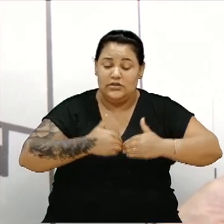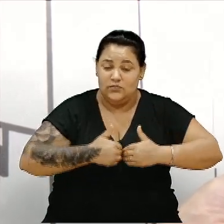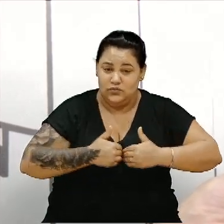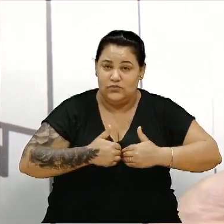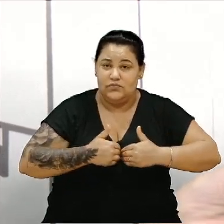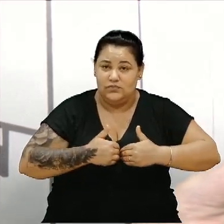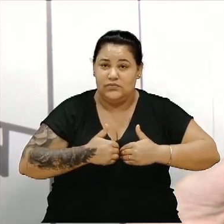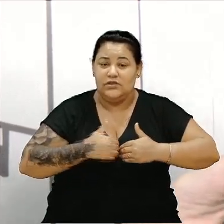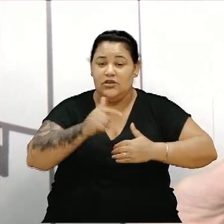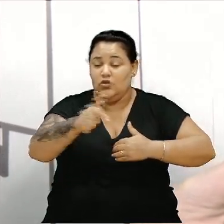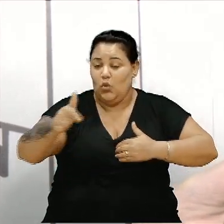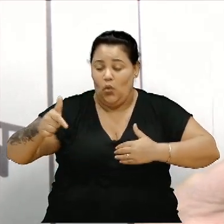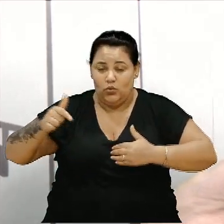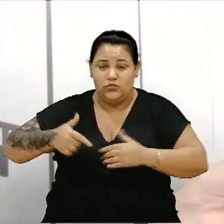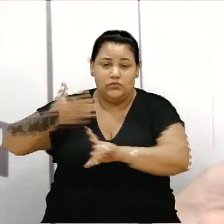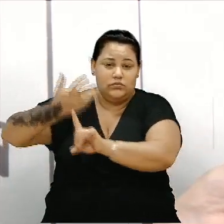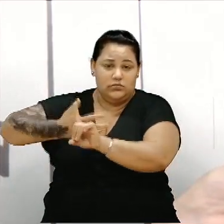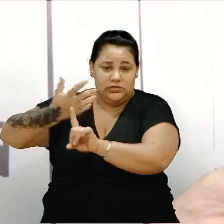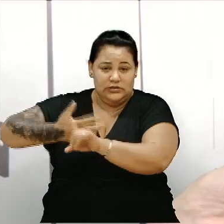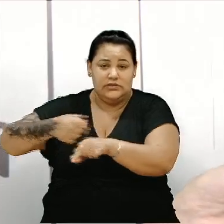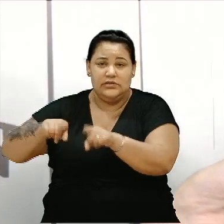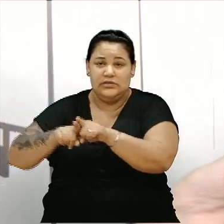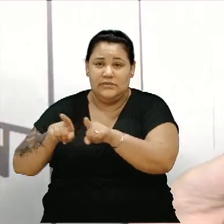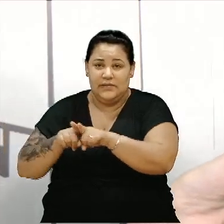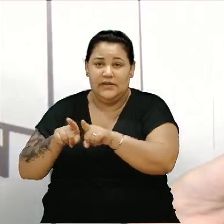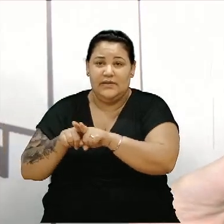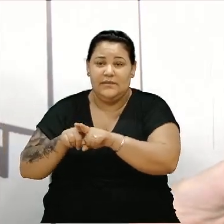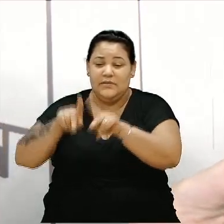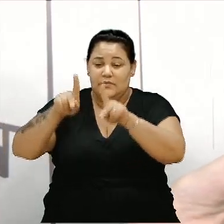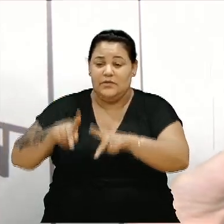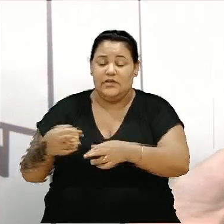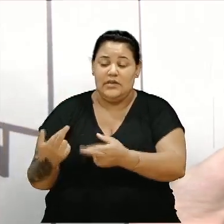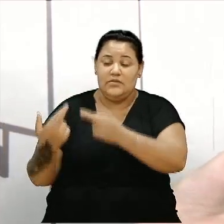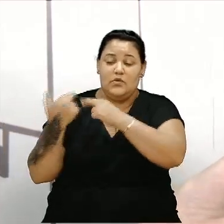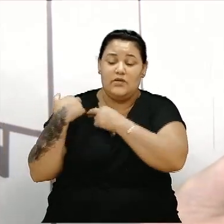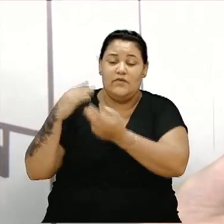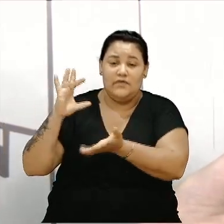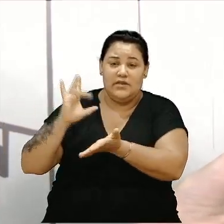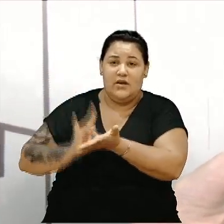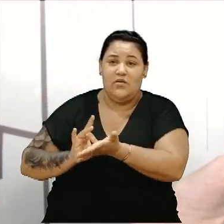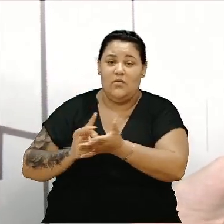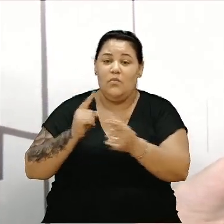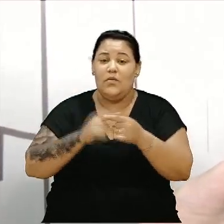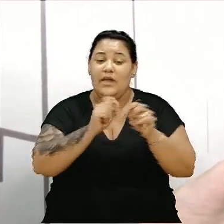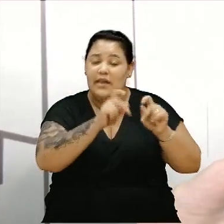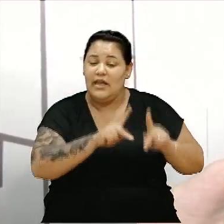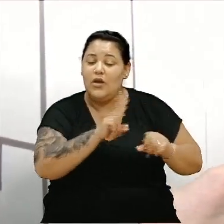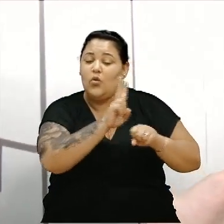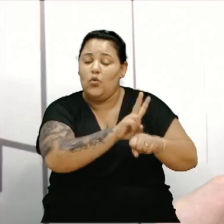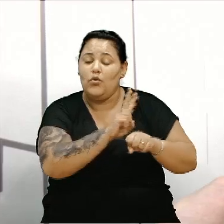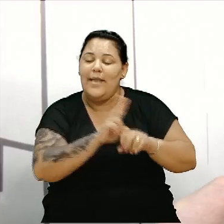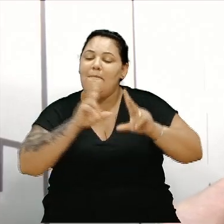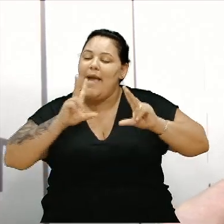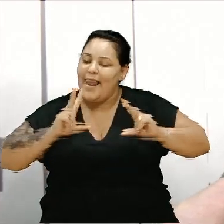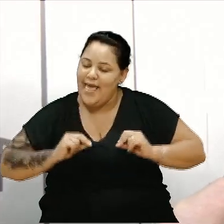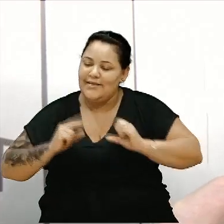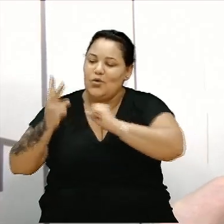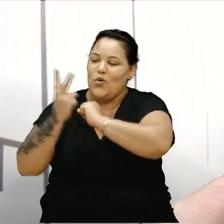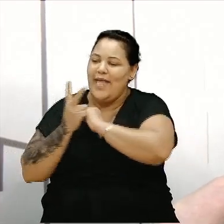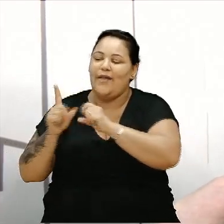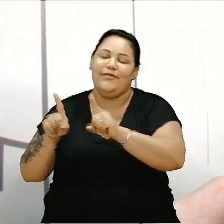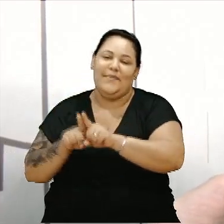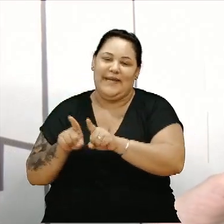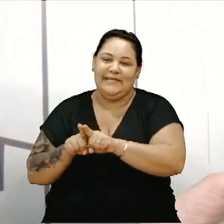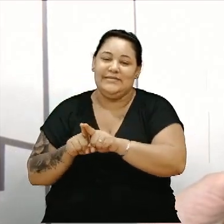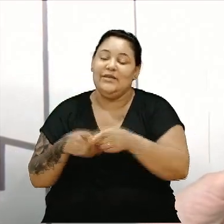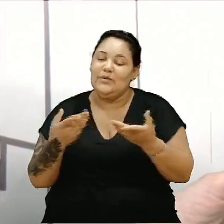demais síndromes, também para seus responsáveis legais, porque quem cuida também merece ser cuidado, né? Então, esses